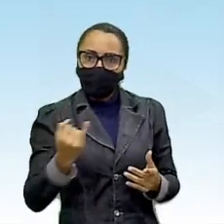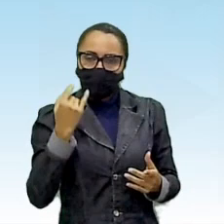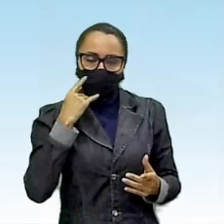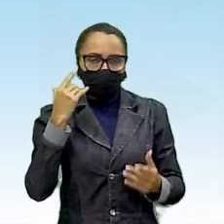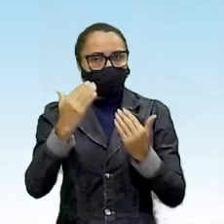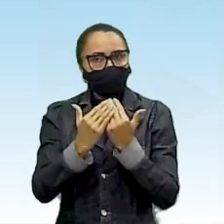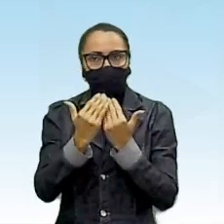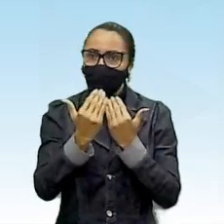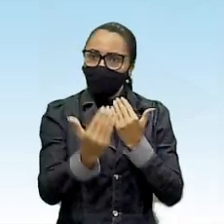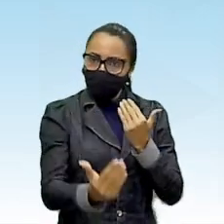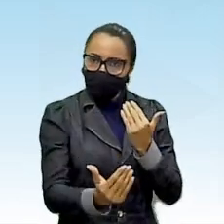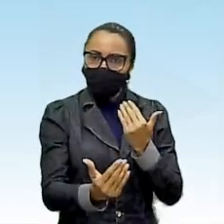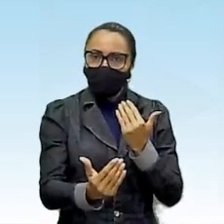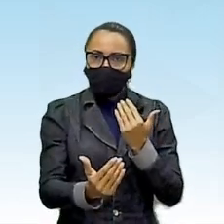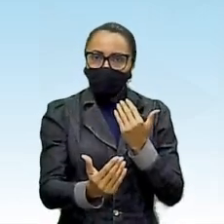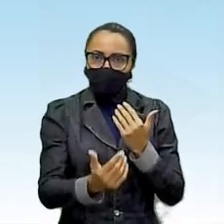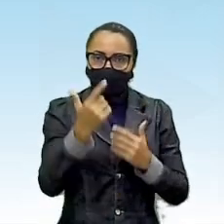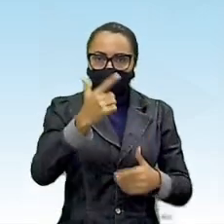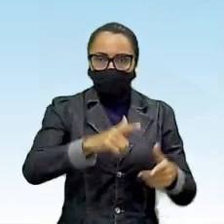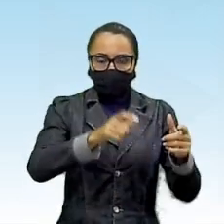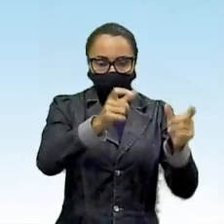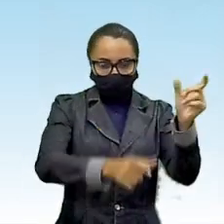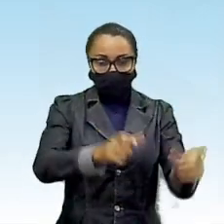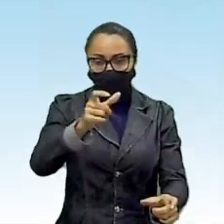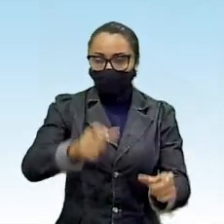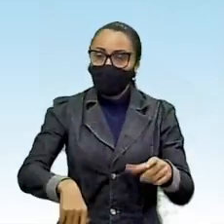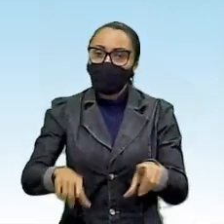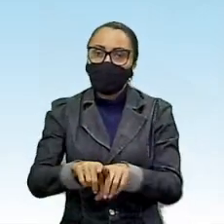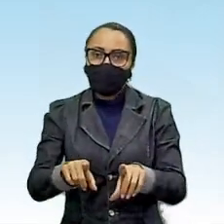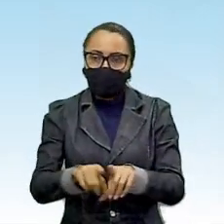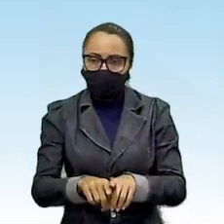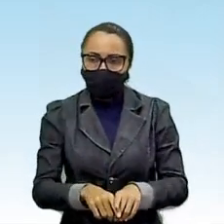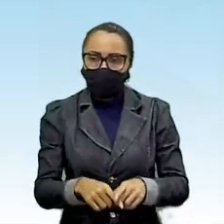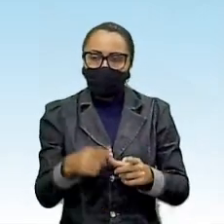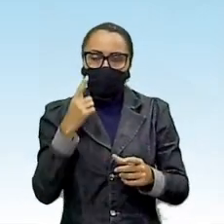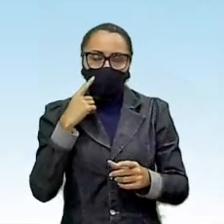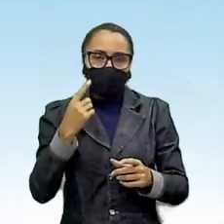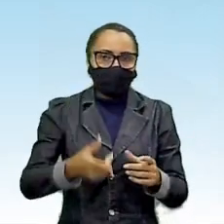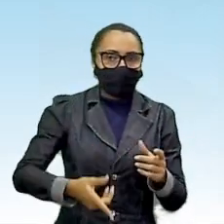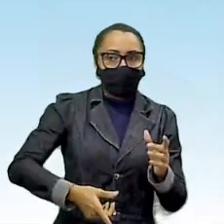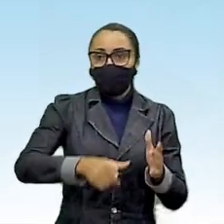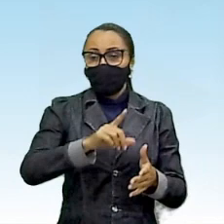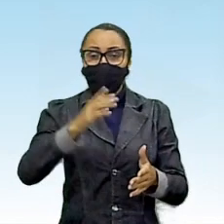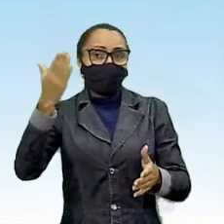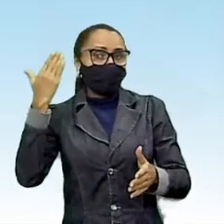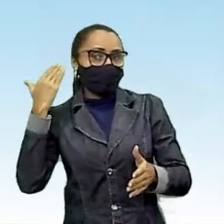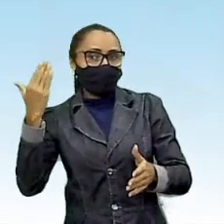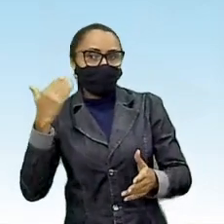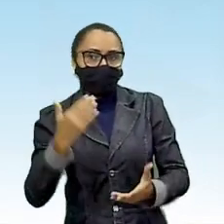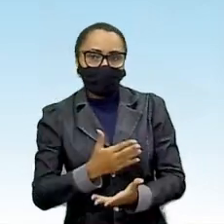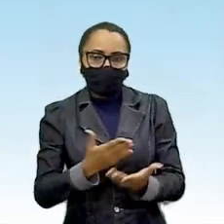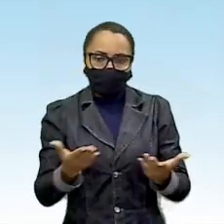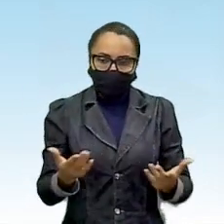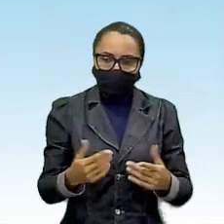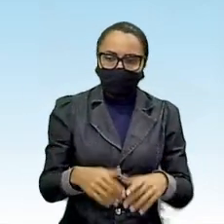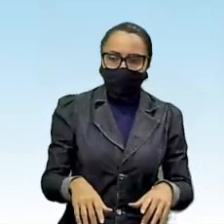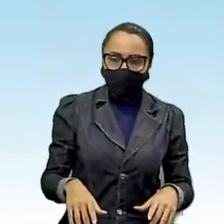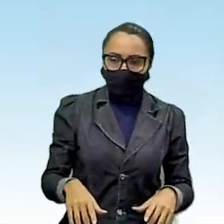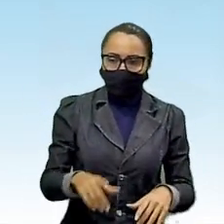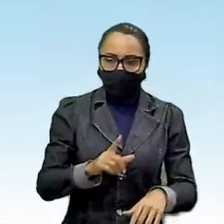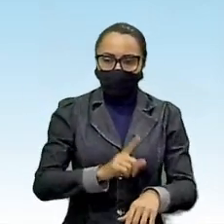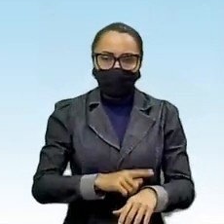frente, né, de outros concorrentes também, né, que ainda estão lá atrás no tempo achando que é PPRA, que deve